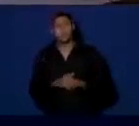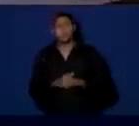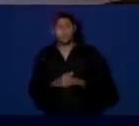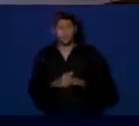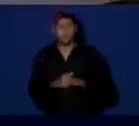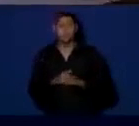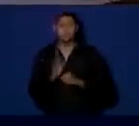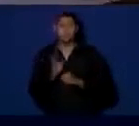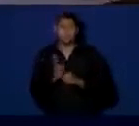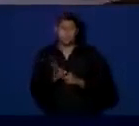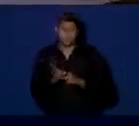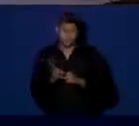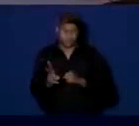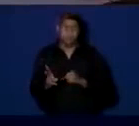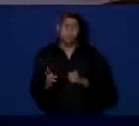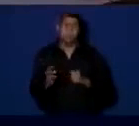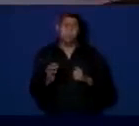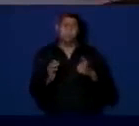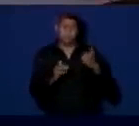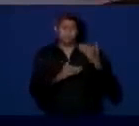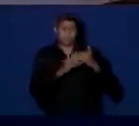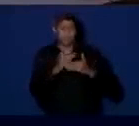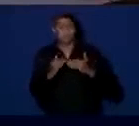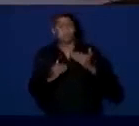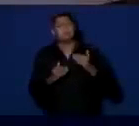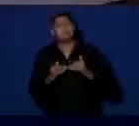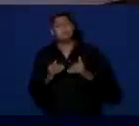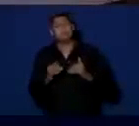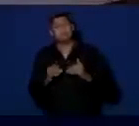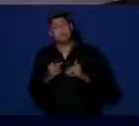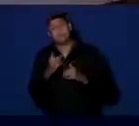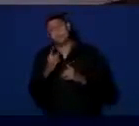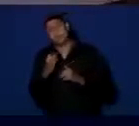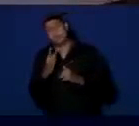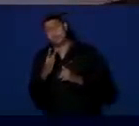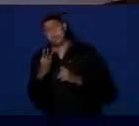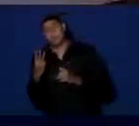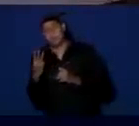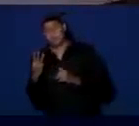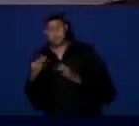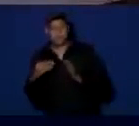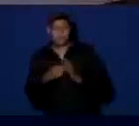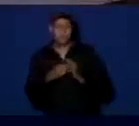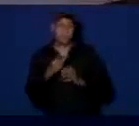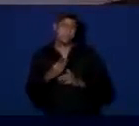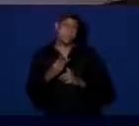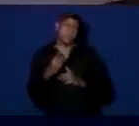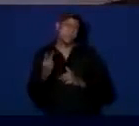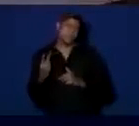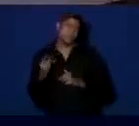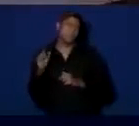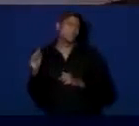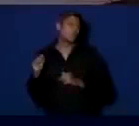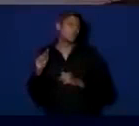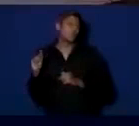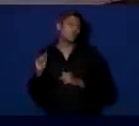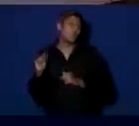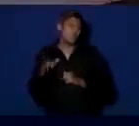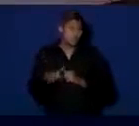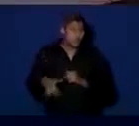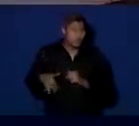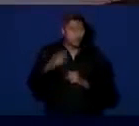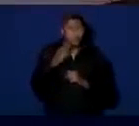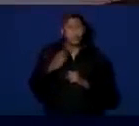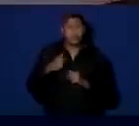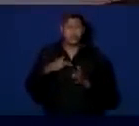mesmo estando ainda em backwardation, né, a curva, vamos dizer, aí, do 2023 para o 31. O que o mercado está dizendo, que